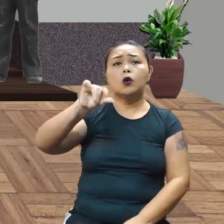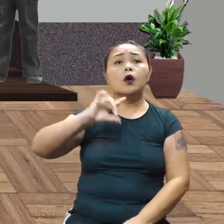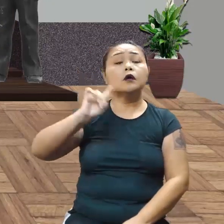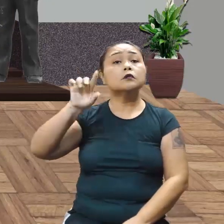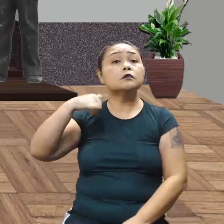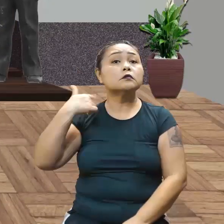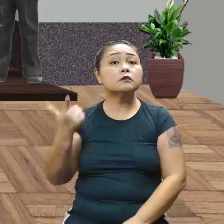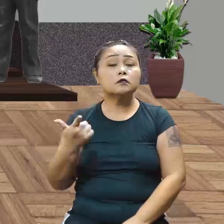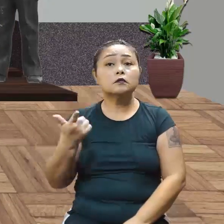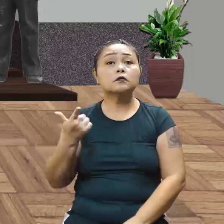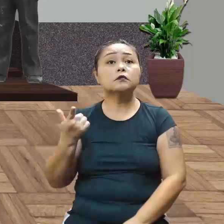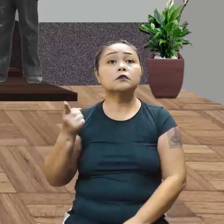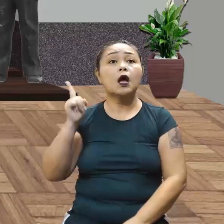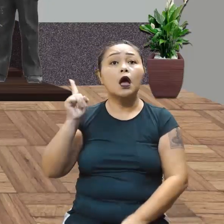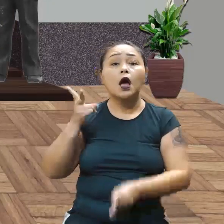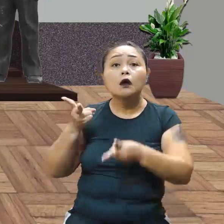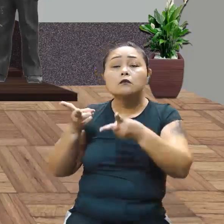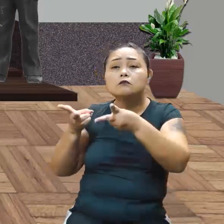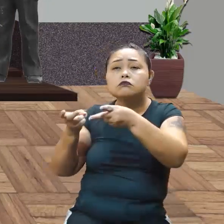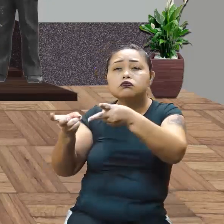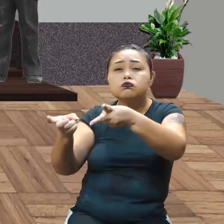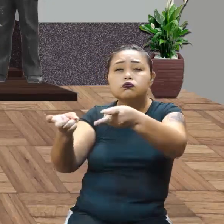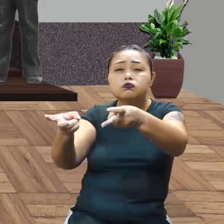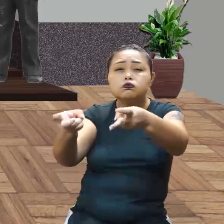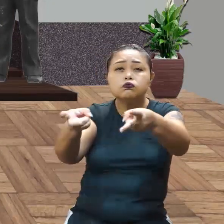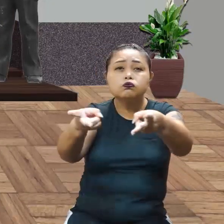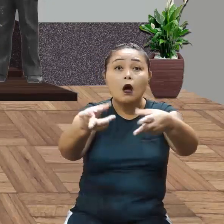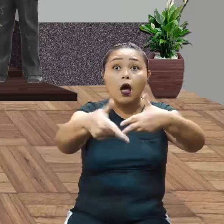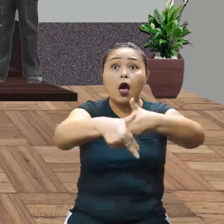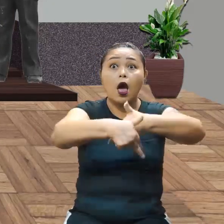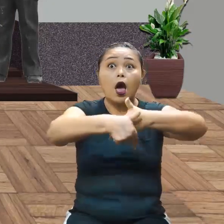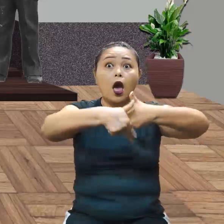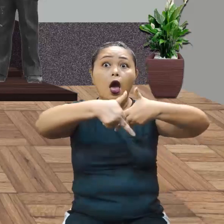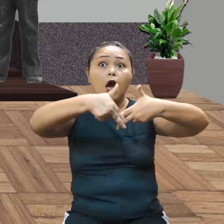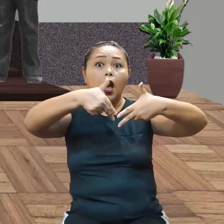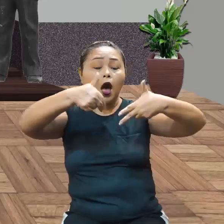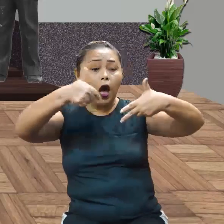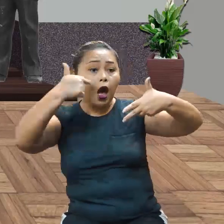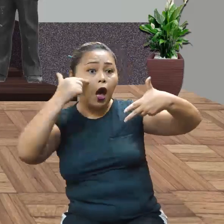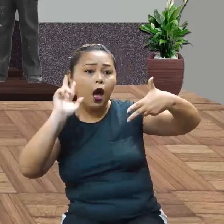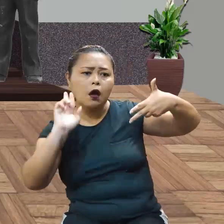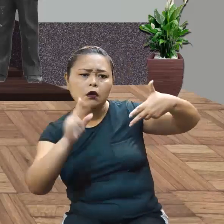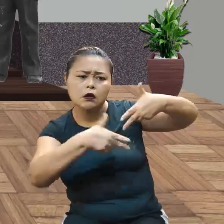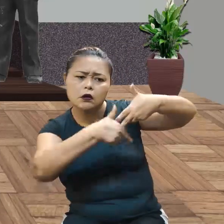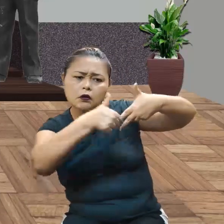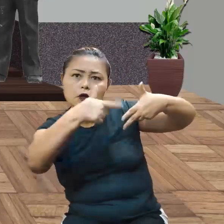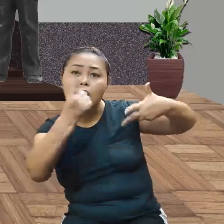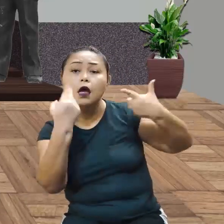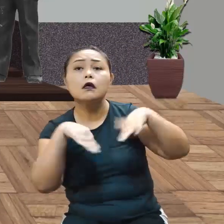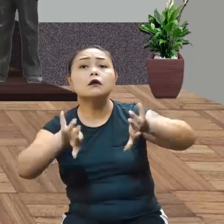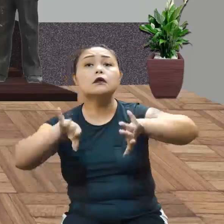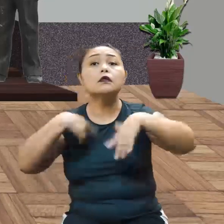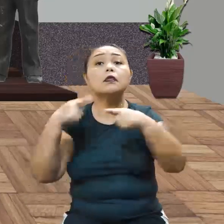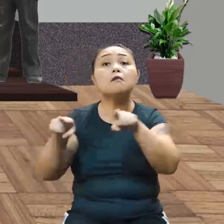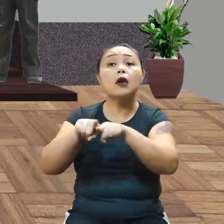exploração etnológica e antropológica. O estudo da antropologia. Pessoal,